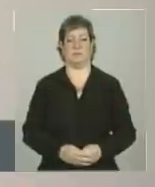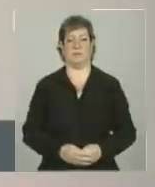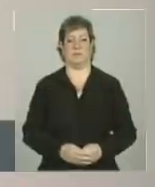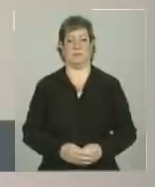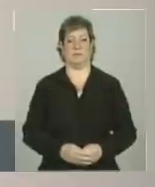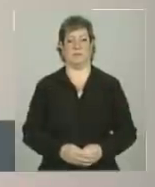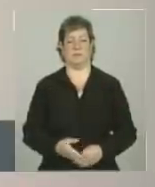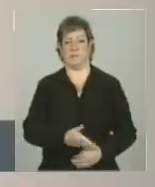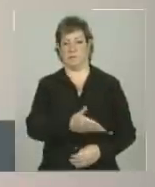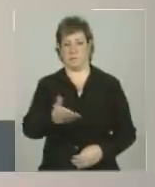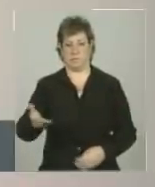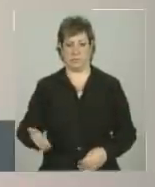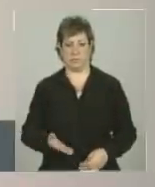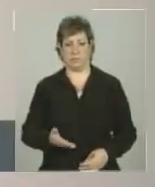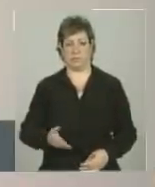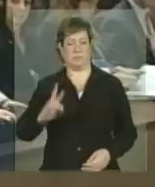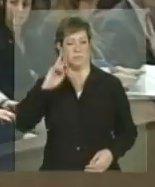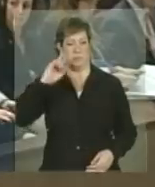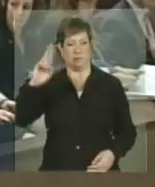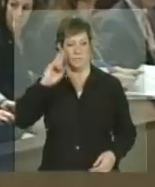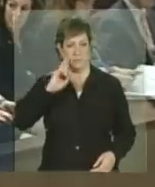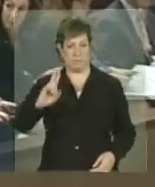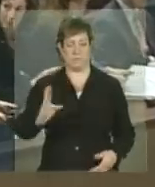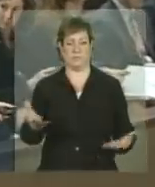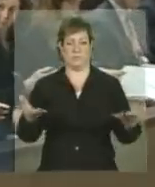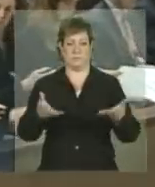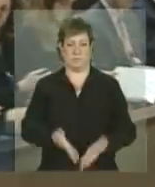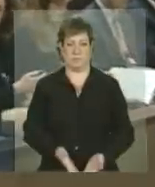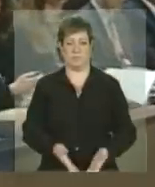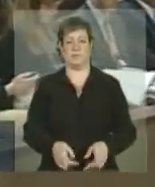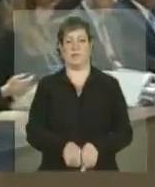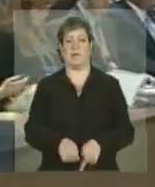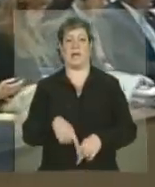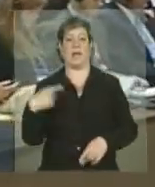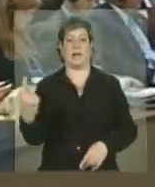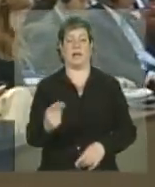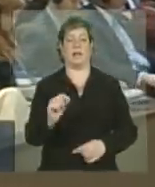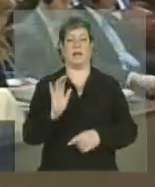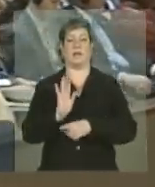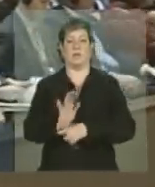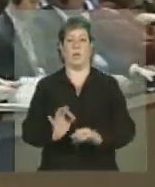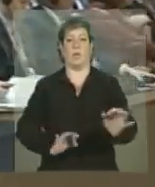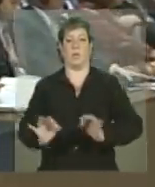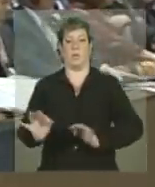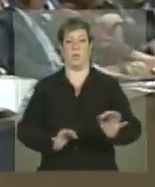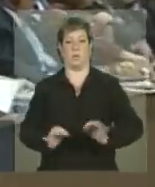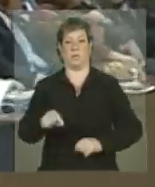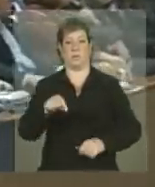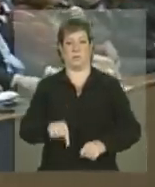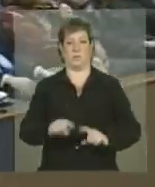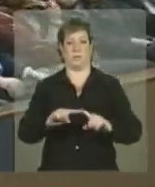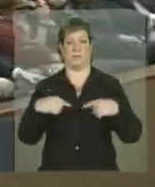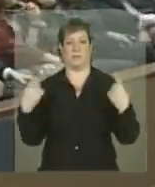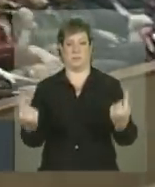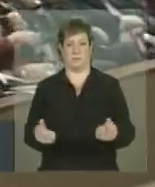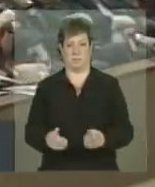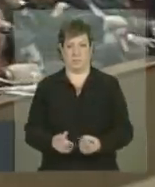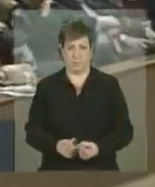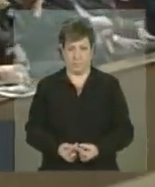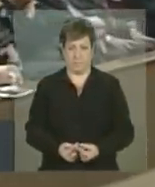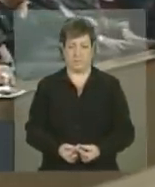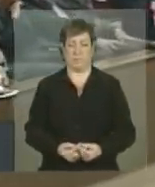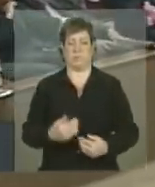todos as suas excelências e aqueles que ajudaram a organizar